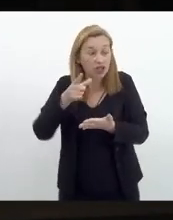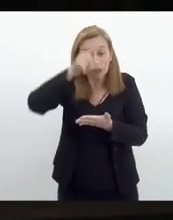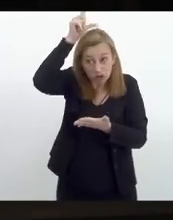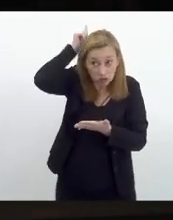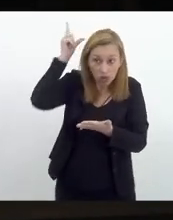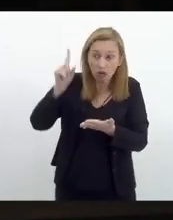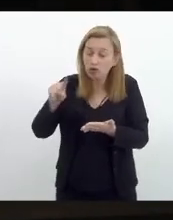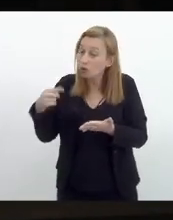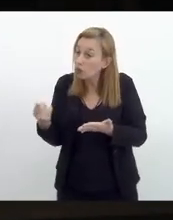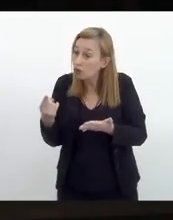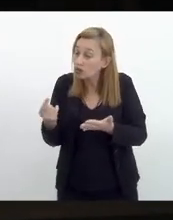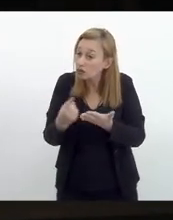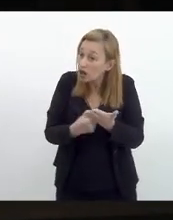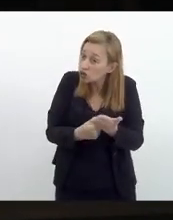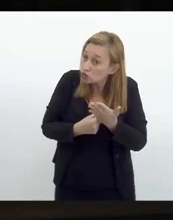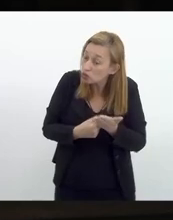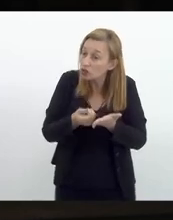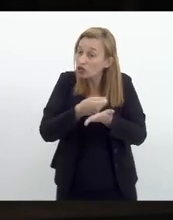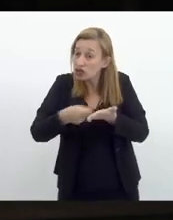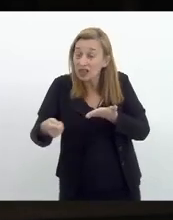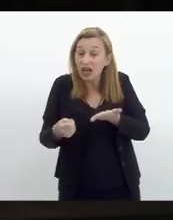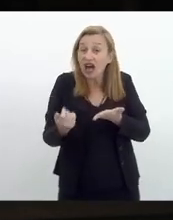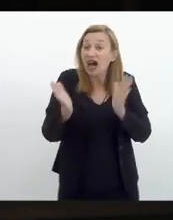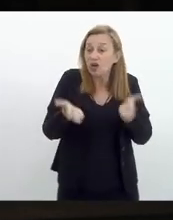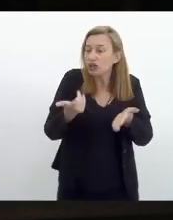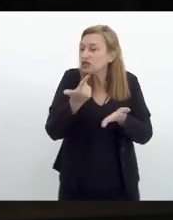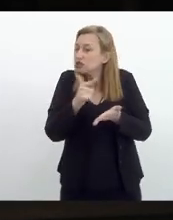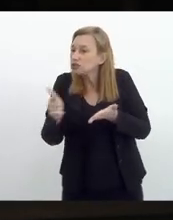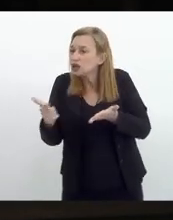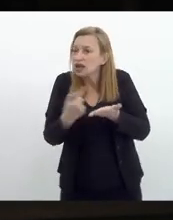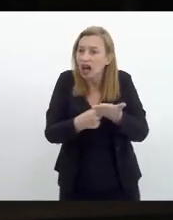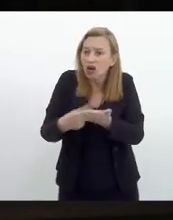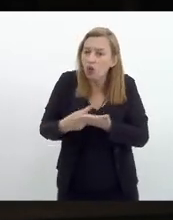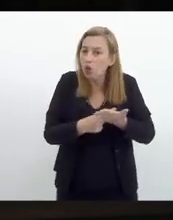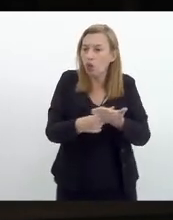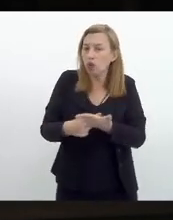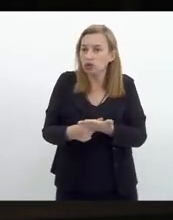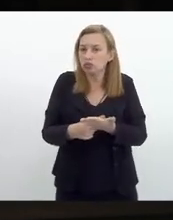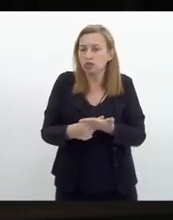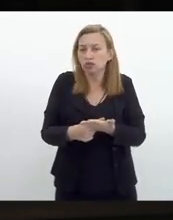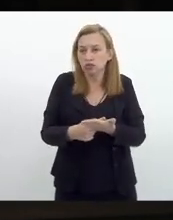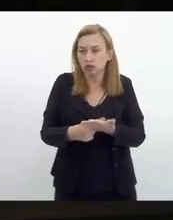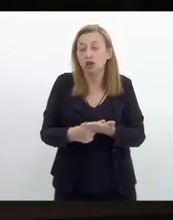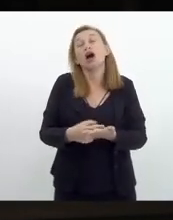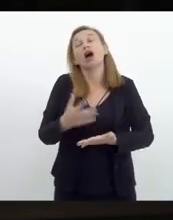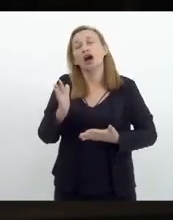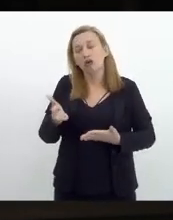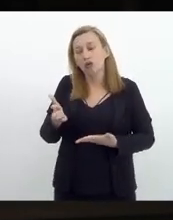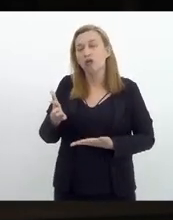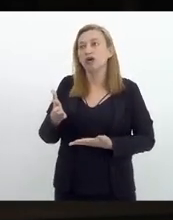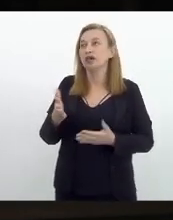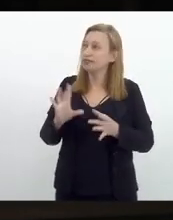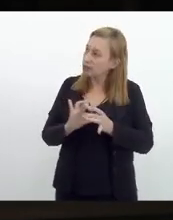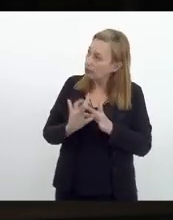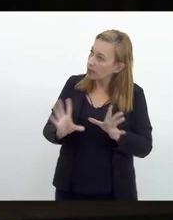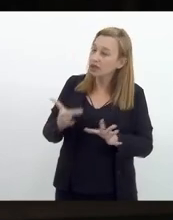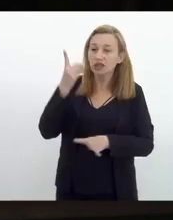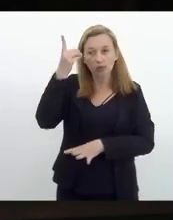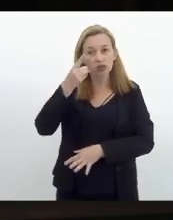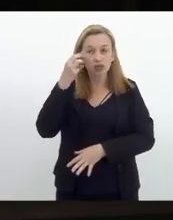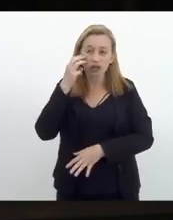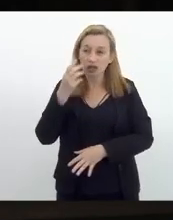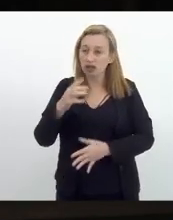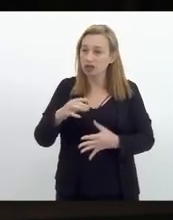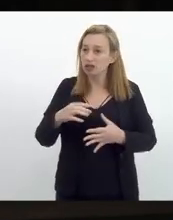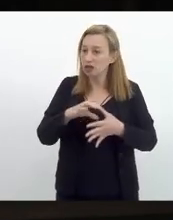agora se não tem acordo para não expor os colegas porque eu não vou deputado Valdeck agora eu quero me permita como líder do